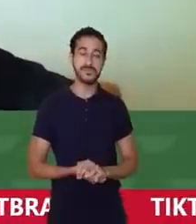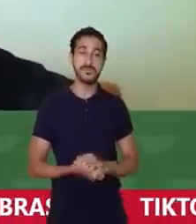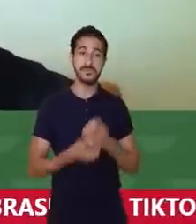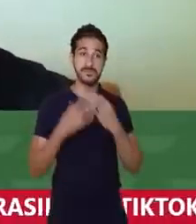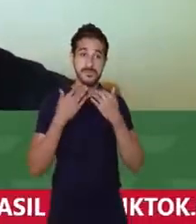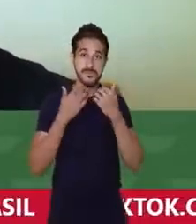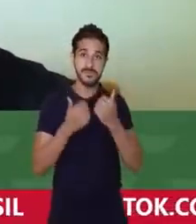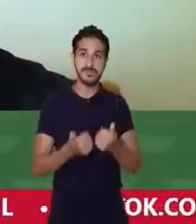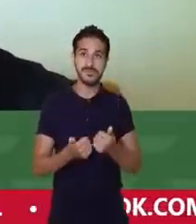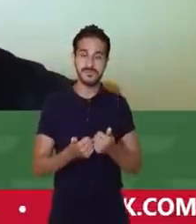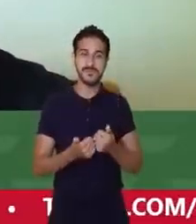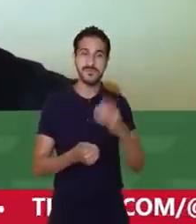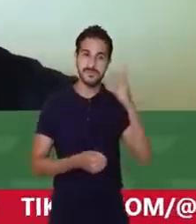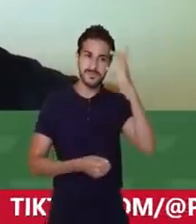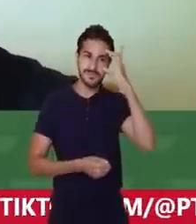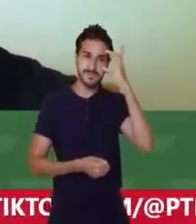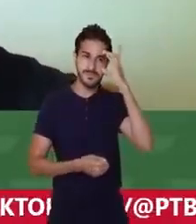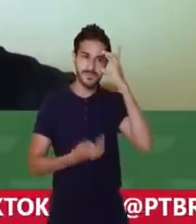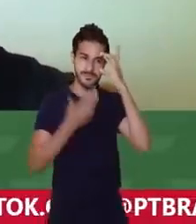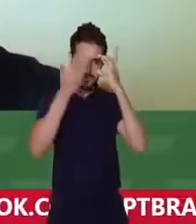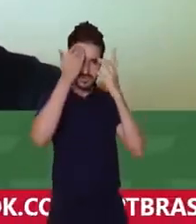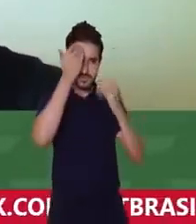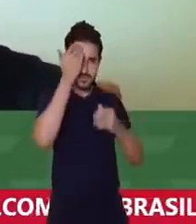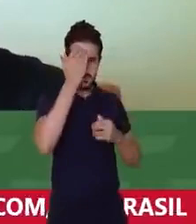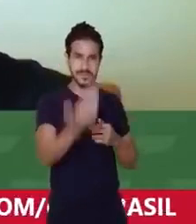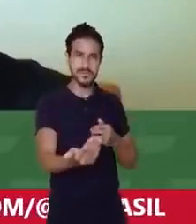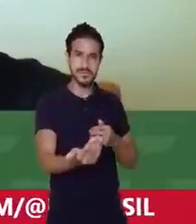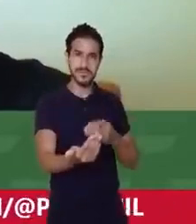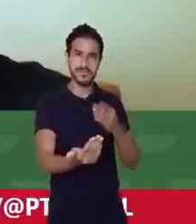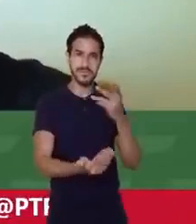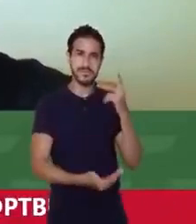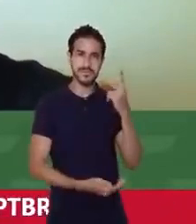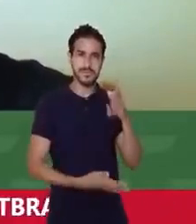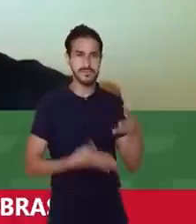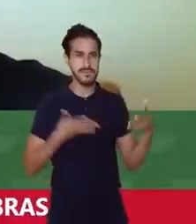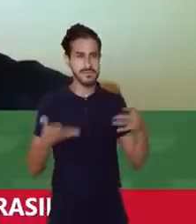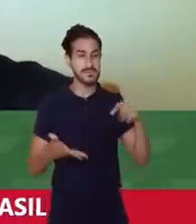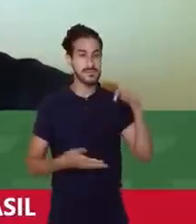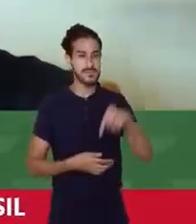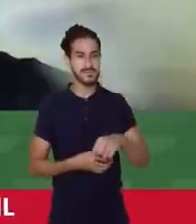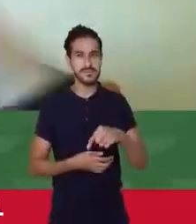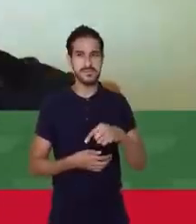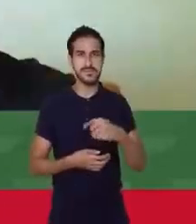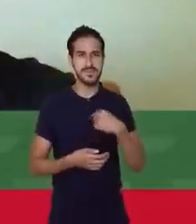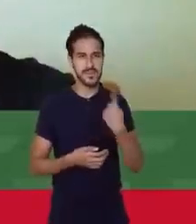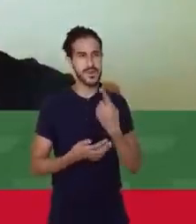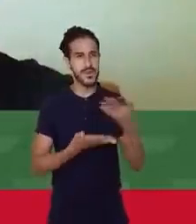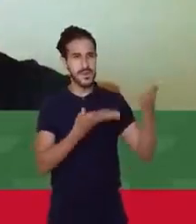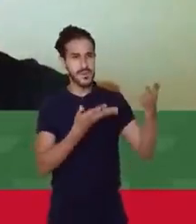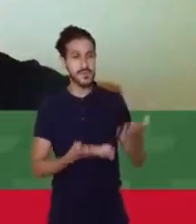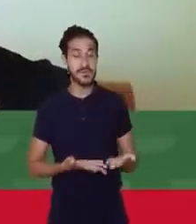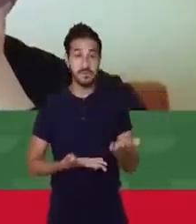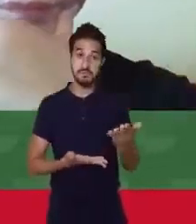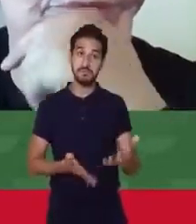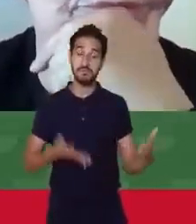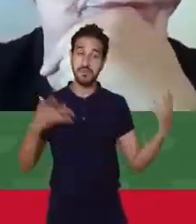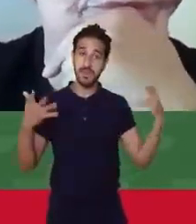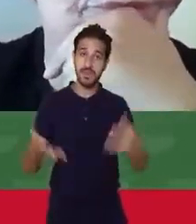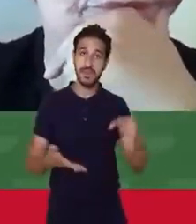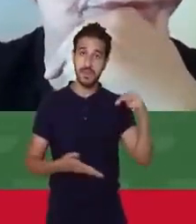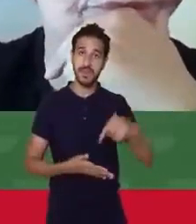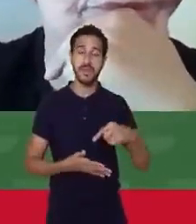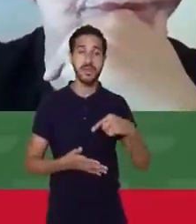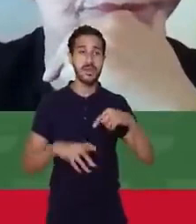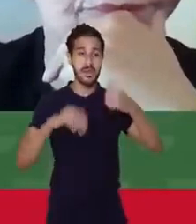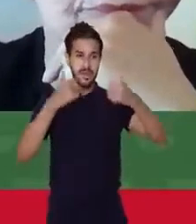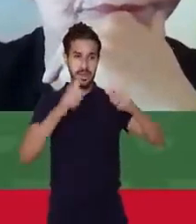Muito bem. Dilma Rousseff, muito obrigado. Quando fizemos o convite para você participar